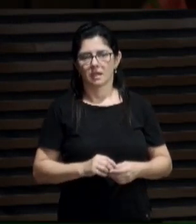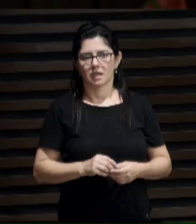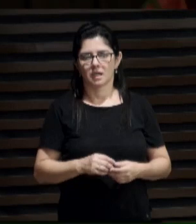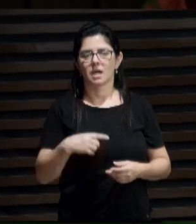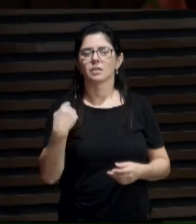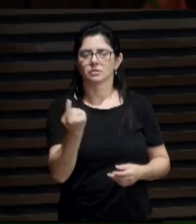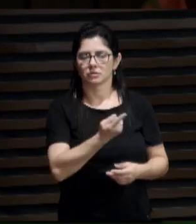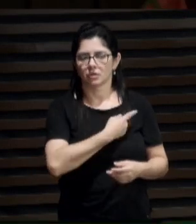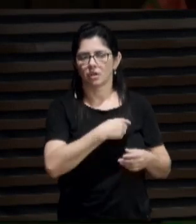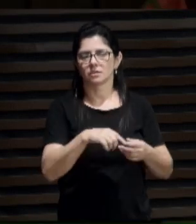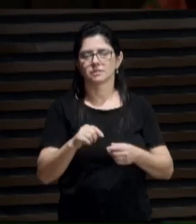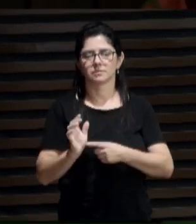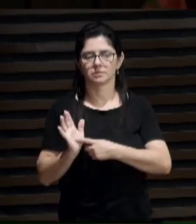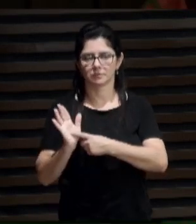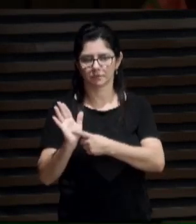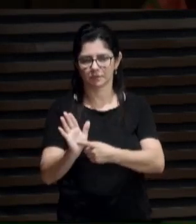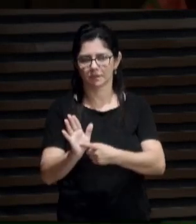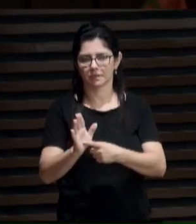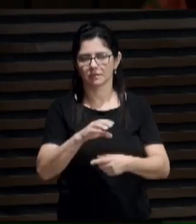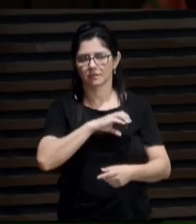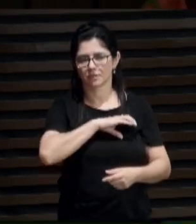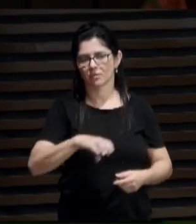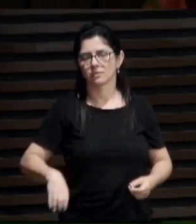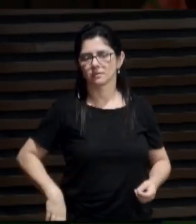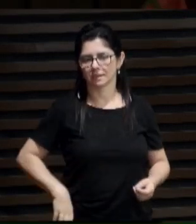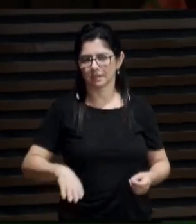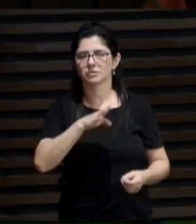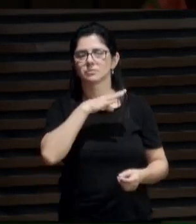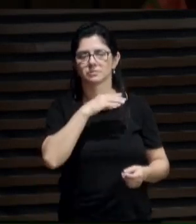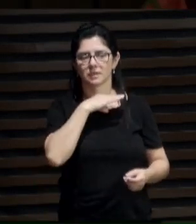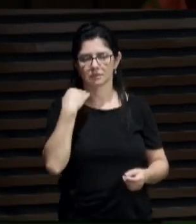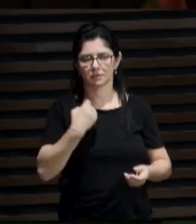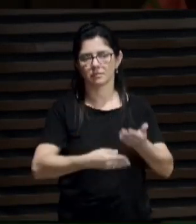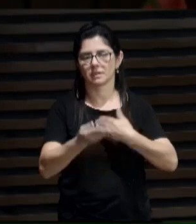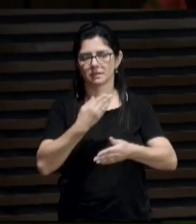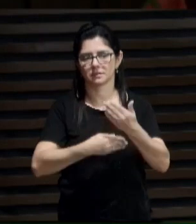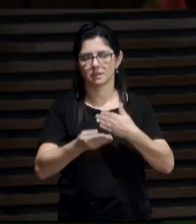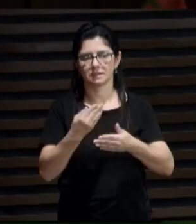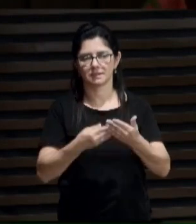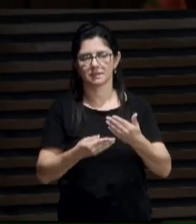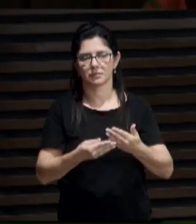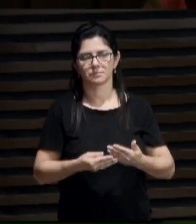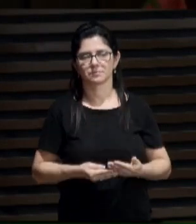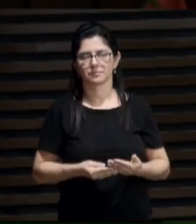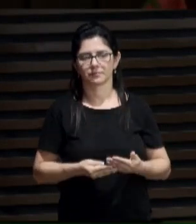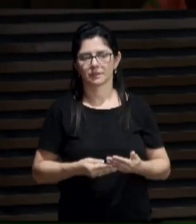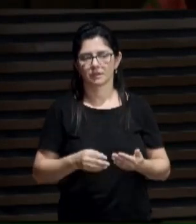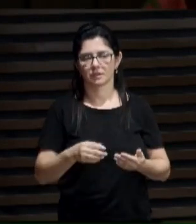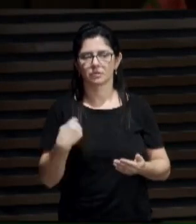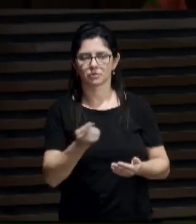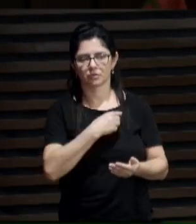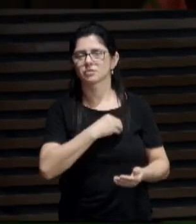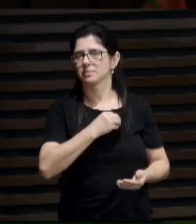em sua morte e ressurreição, não somente os nossos pecados foram